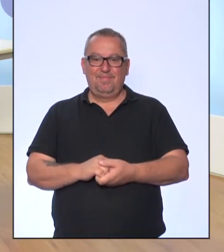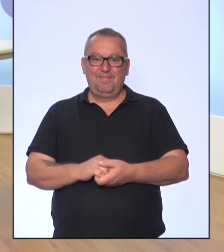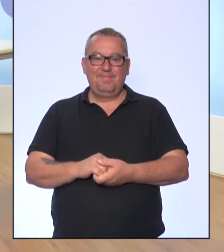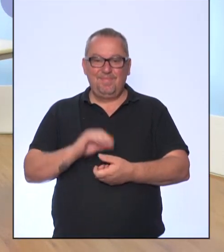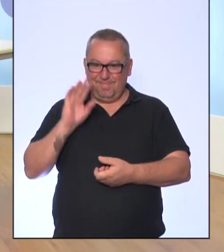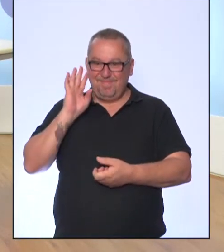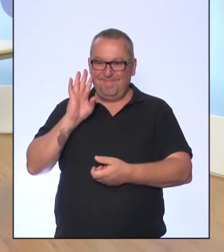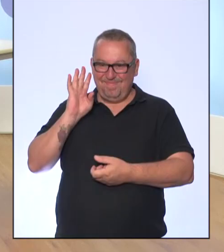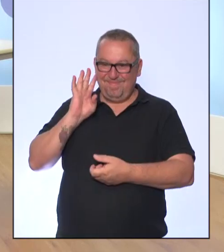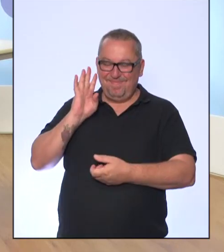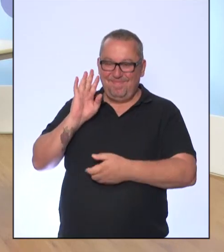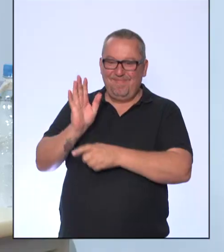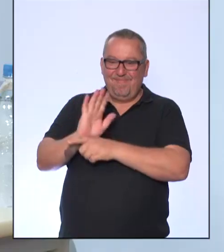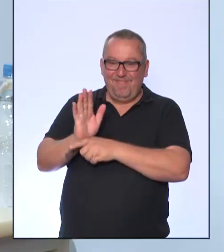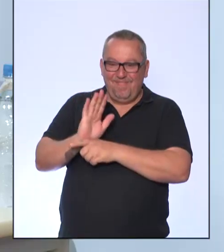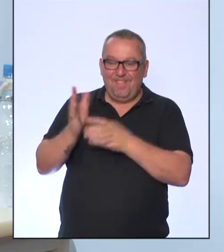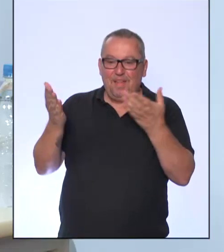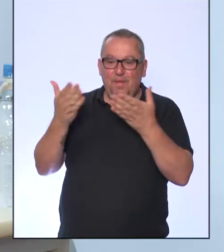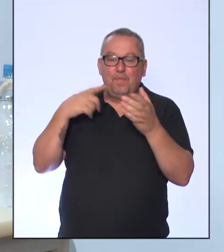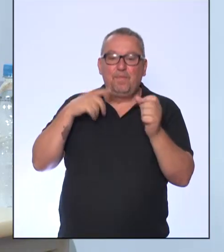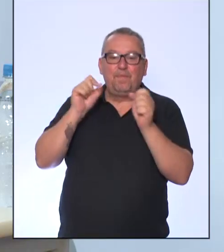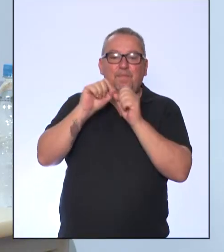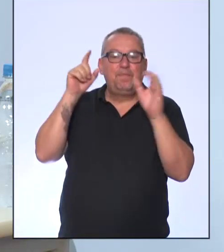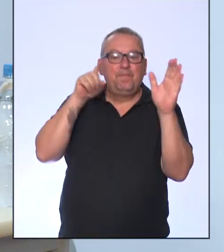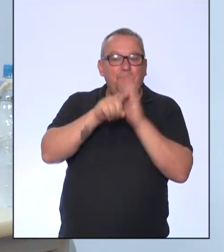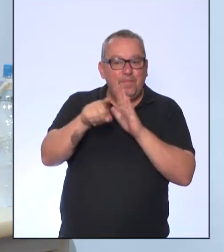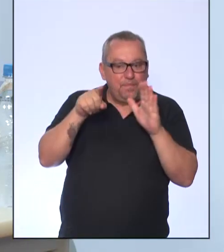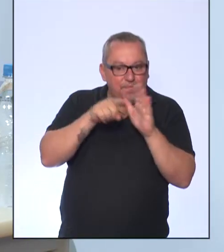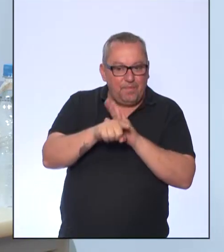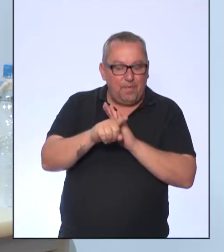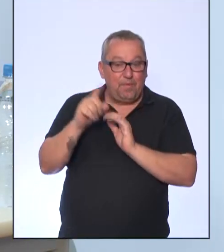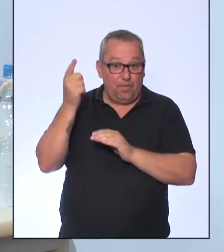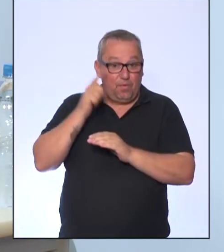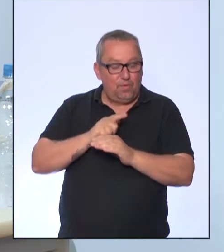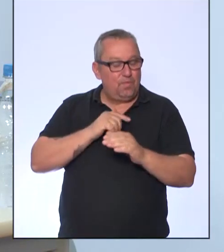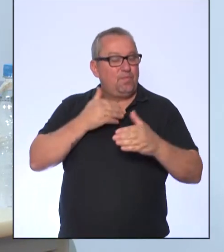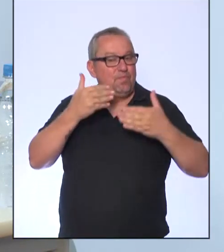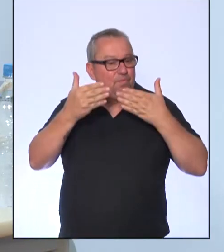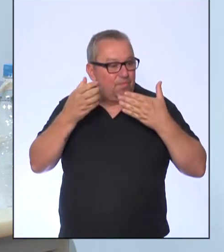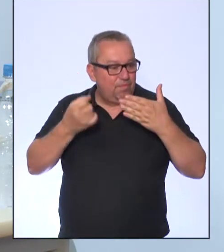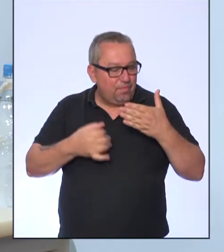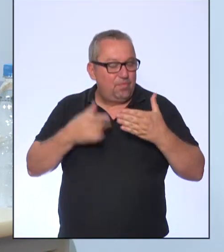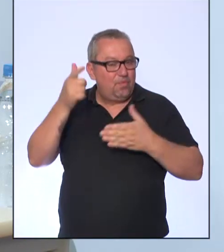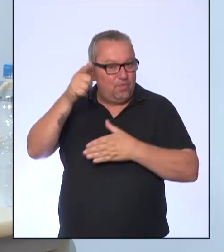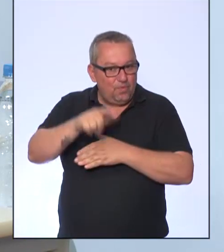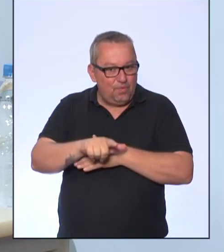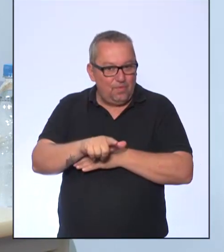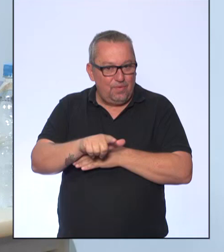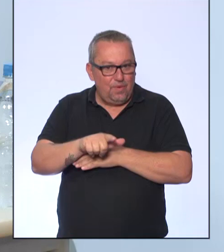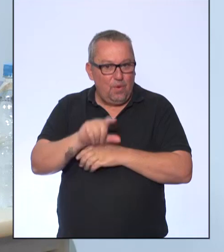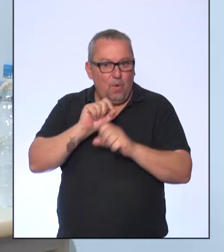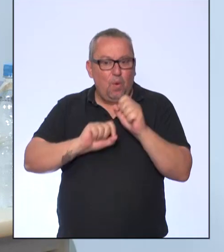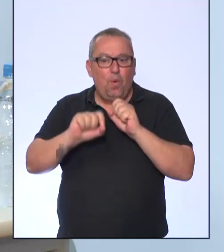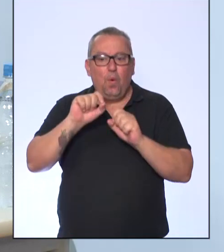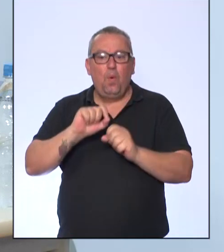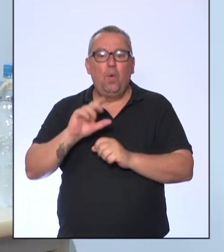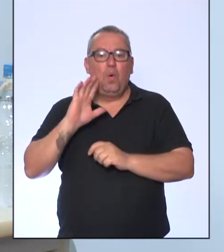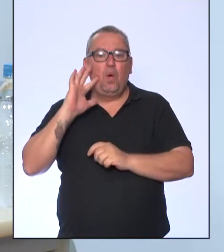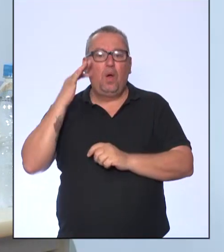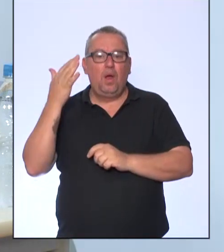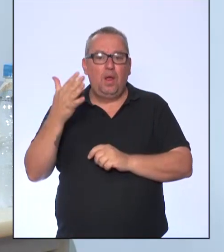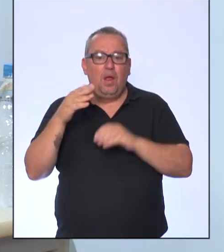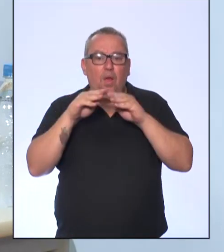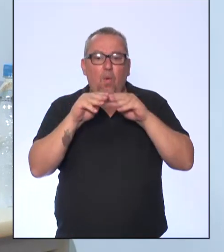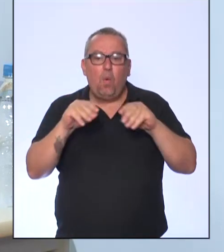Legal, né? Agora eu tenho uma pergunta para vocês, para a gente interagir um pouquinho novamente. O que está acontecendo com